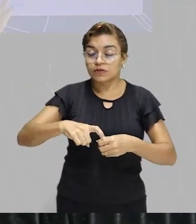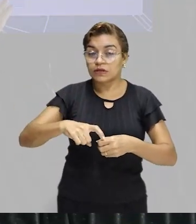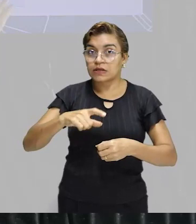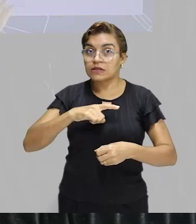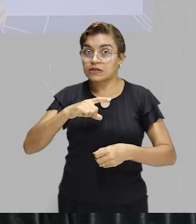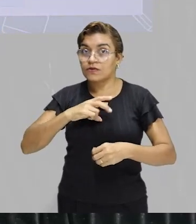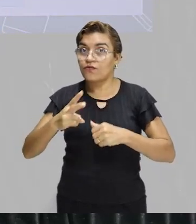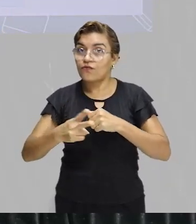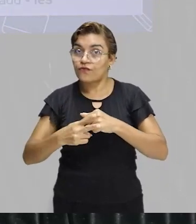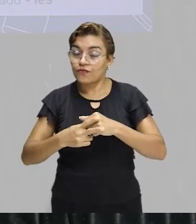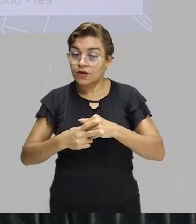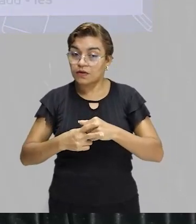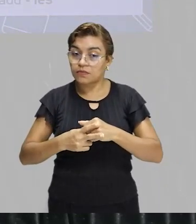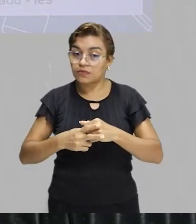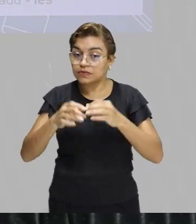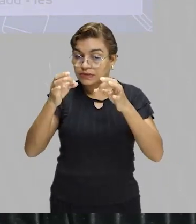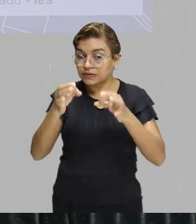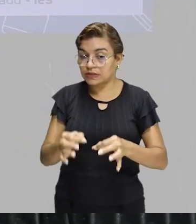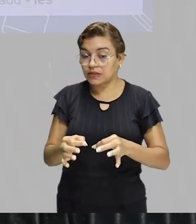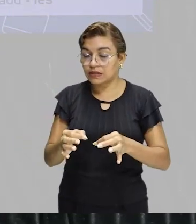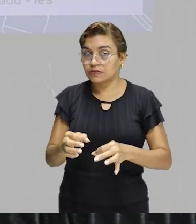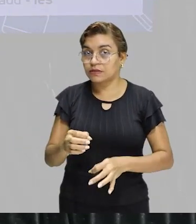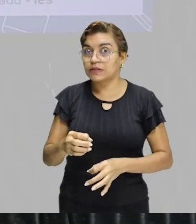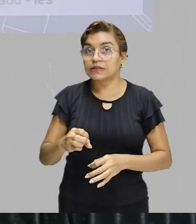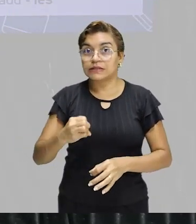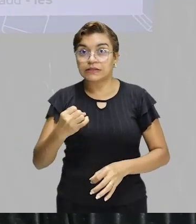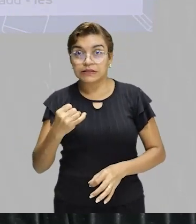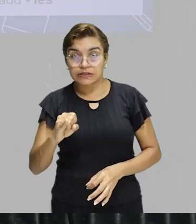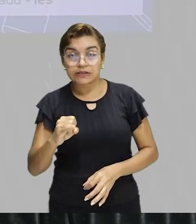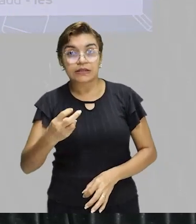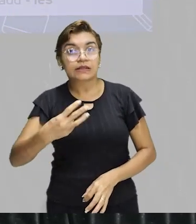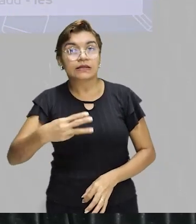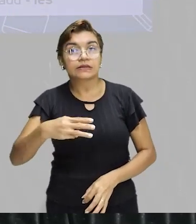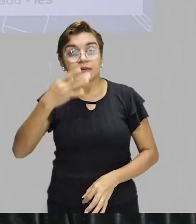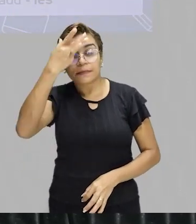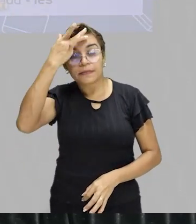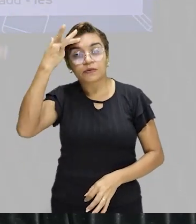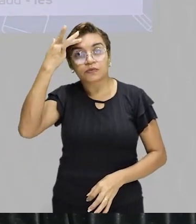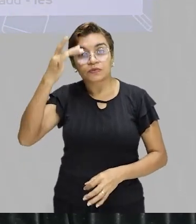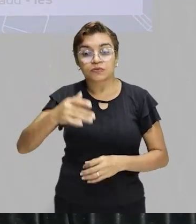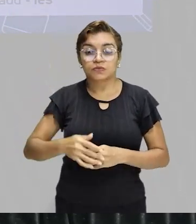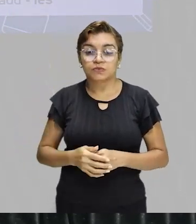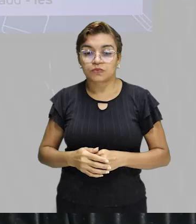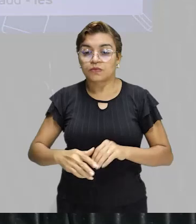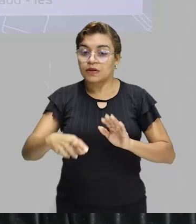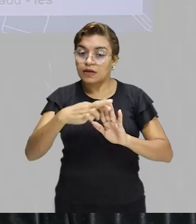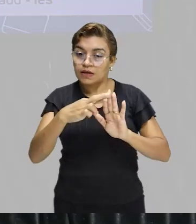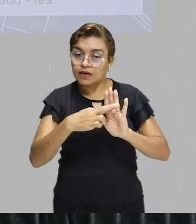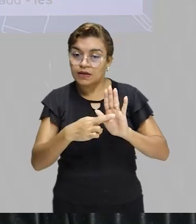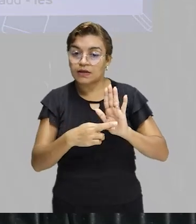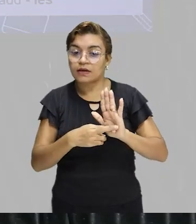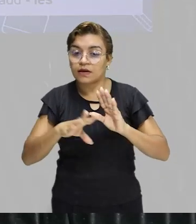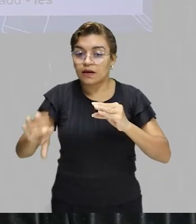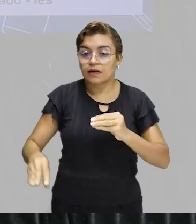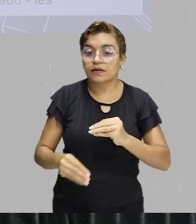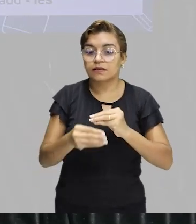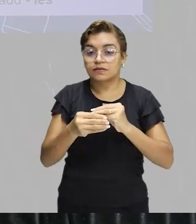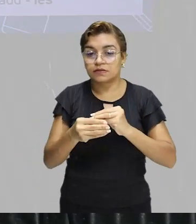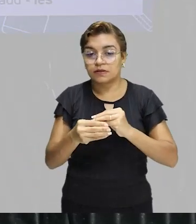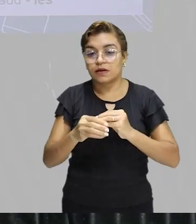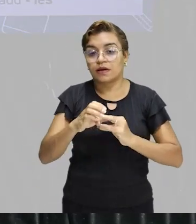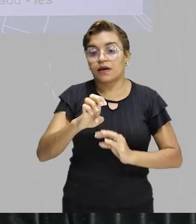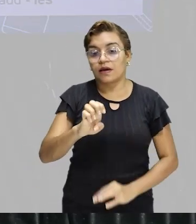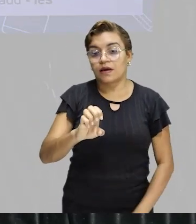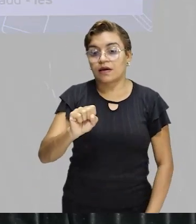na forma original. Se eu tenho terceira pessoa do singular, regrinha geral de acrescentar ES, S